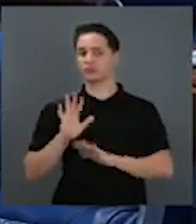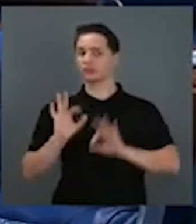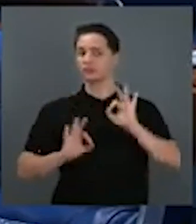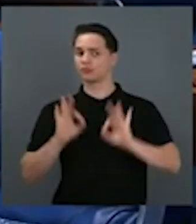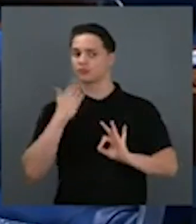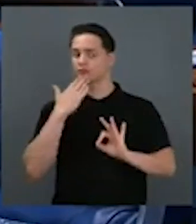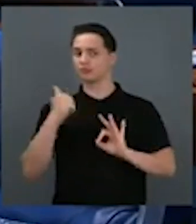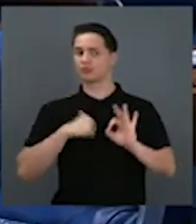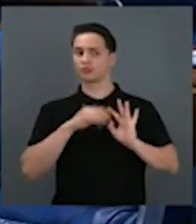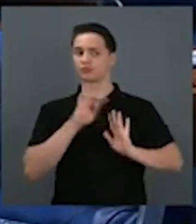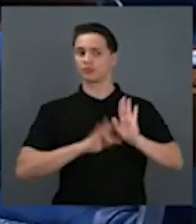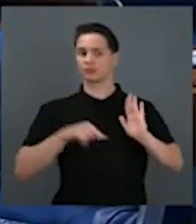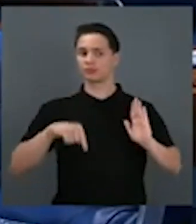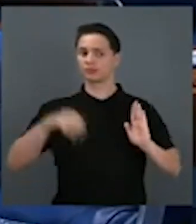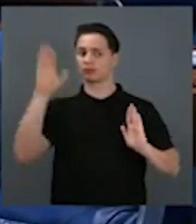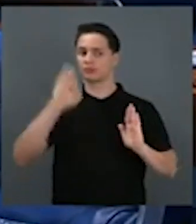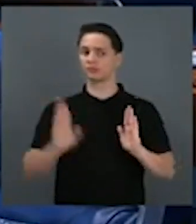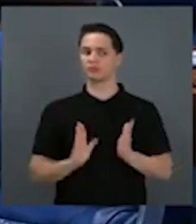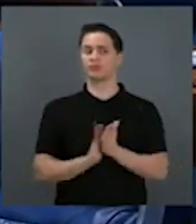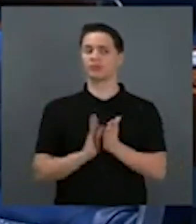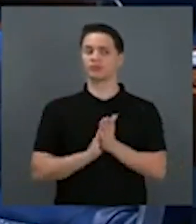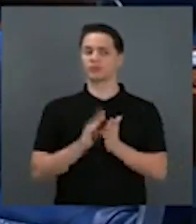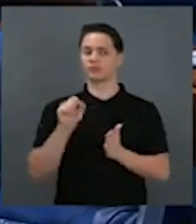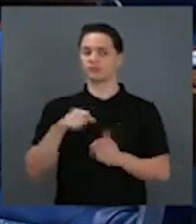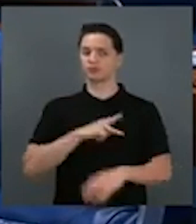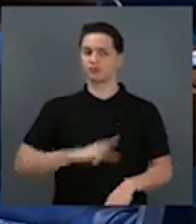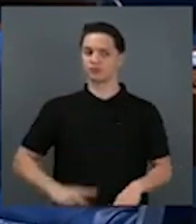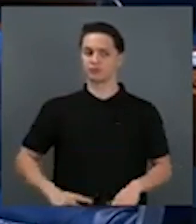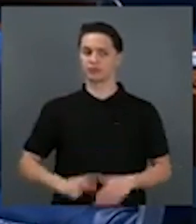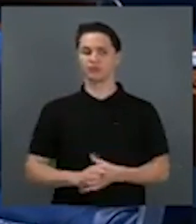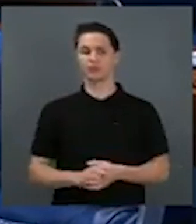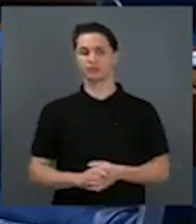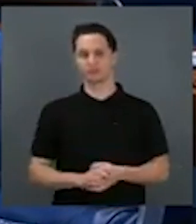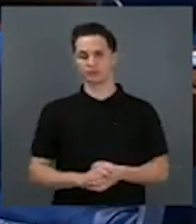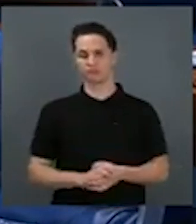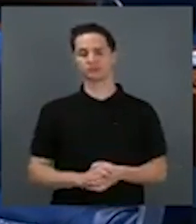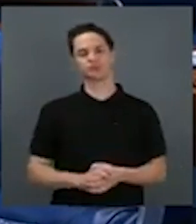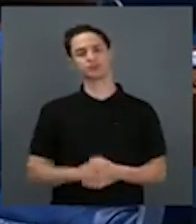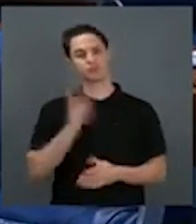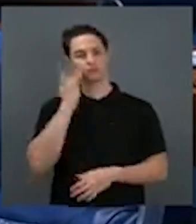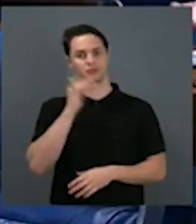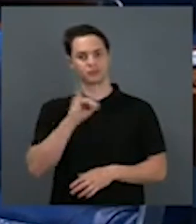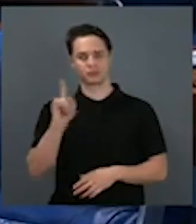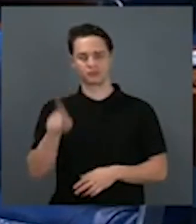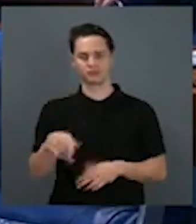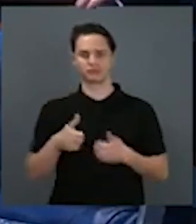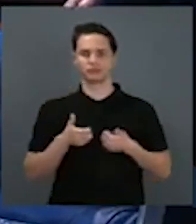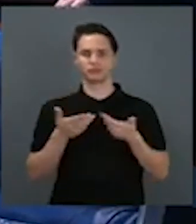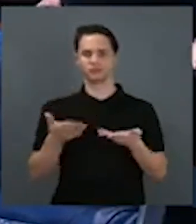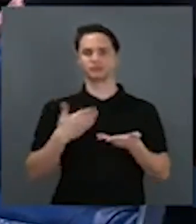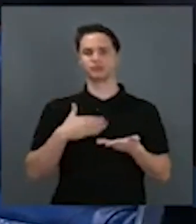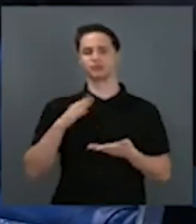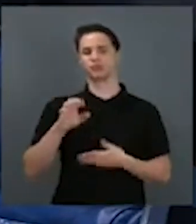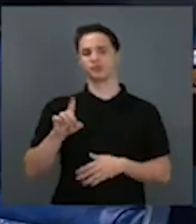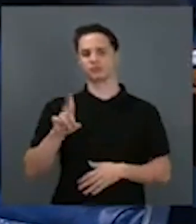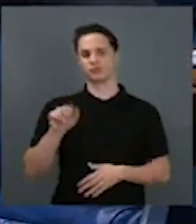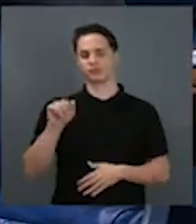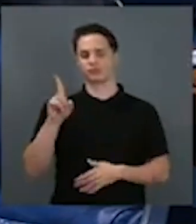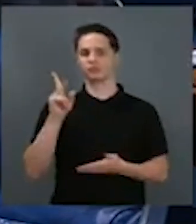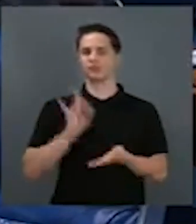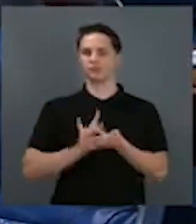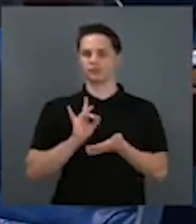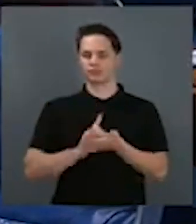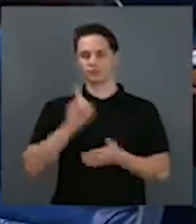melhor texto para o Brasil. Parabéns, presidente. E já, não sei se foi anunciado oficialmente, mas Eduardo realmente foi que